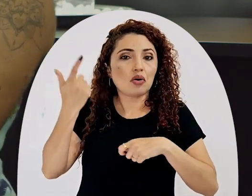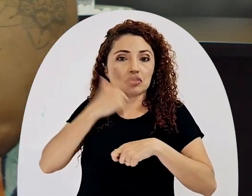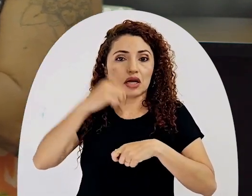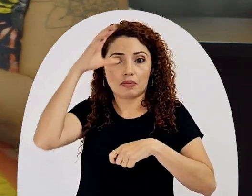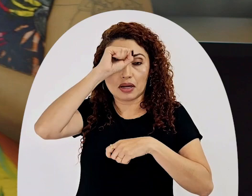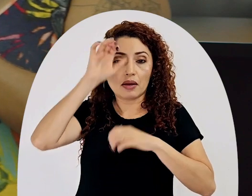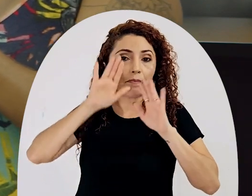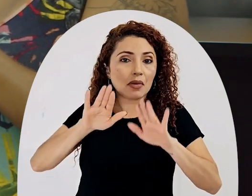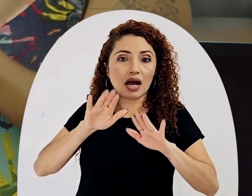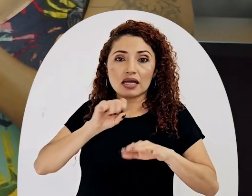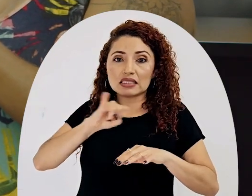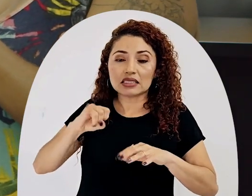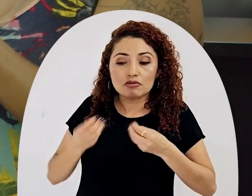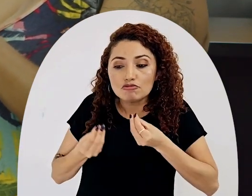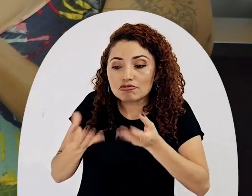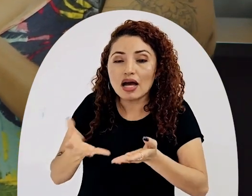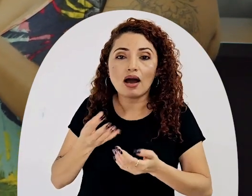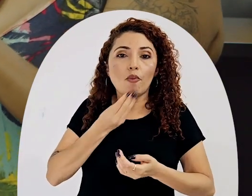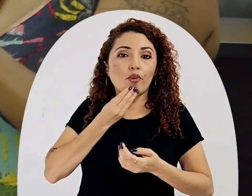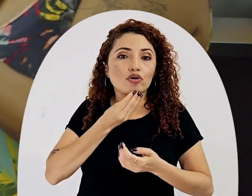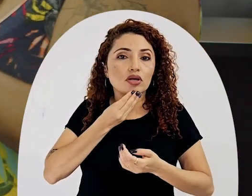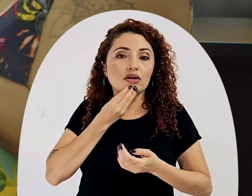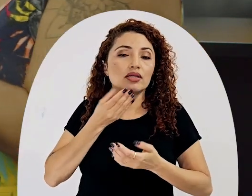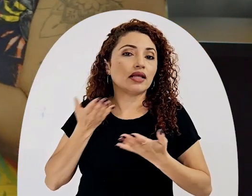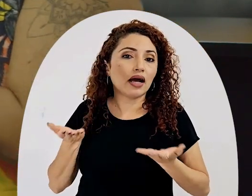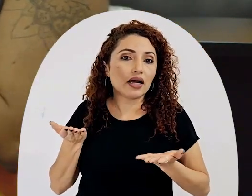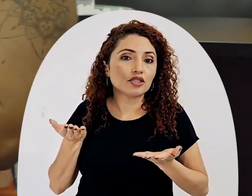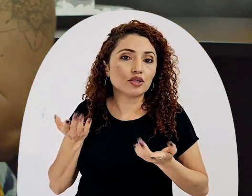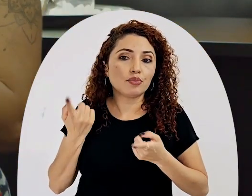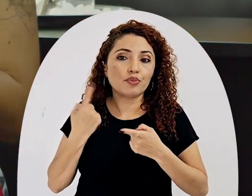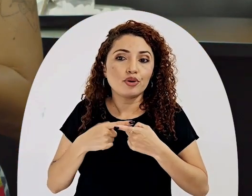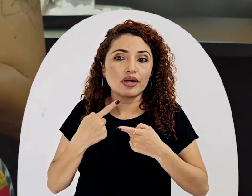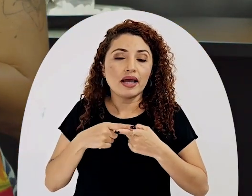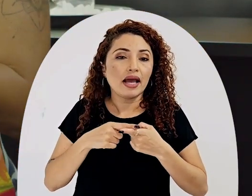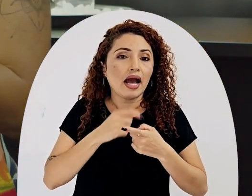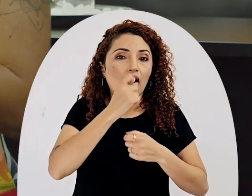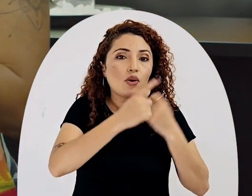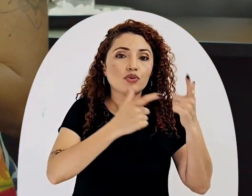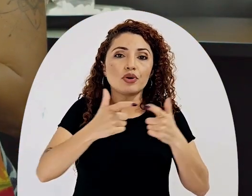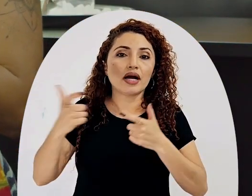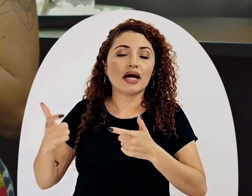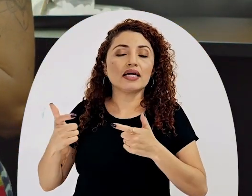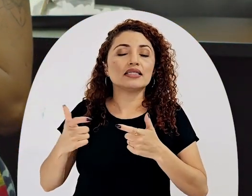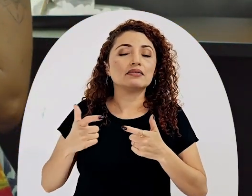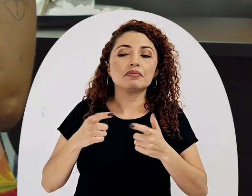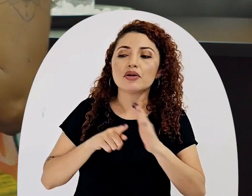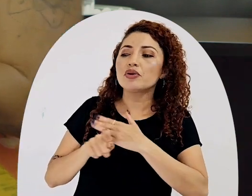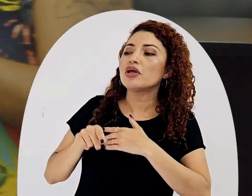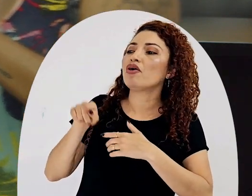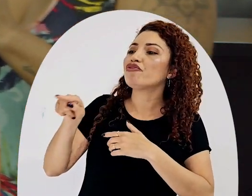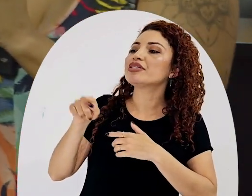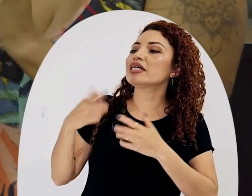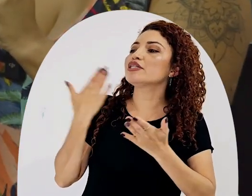der a oportunidade, porque assim alguns espaços ainda olham, poxa, onde tu estudou? Pô,